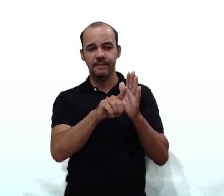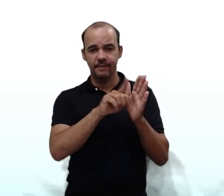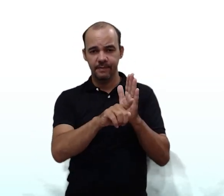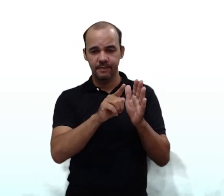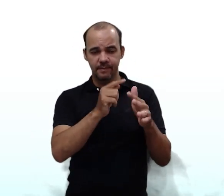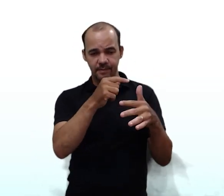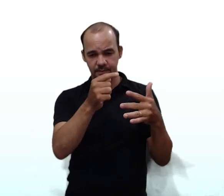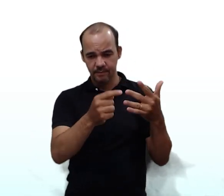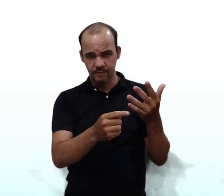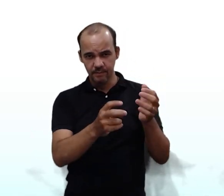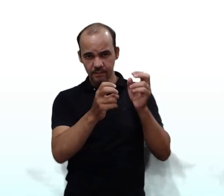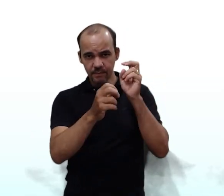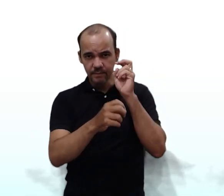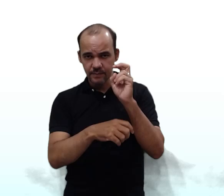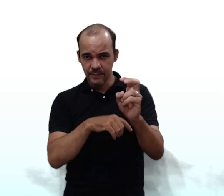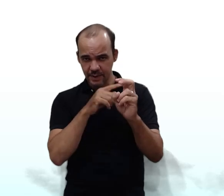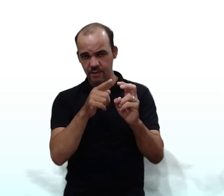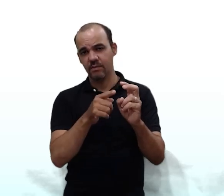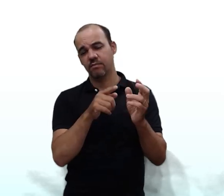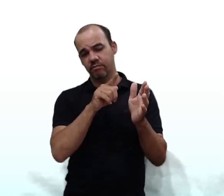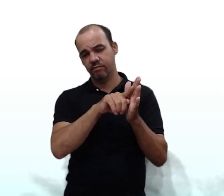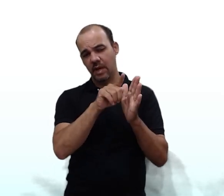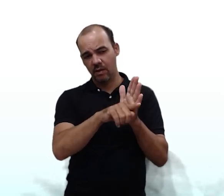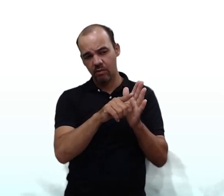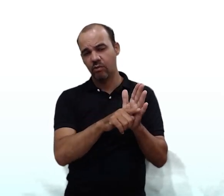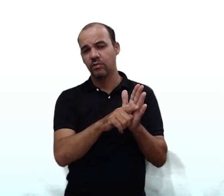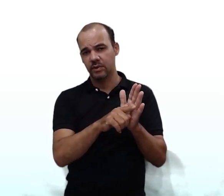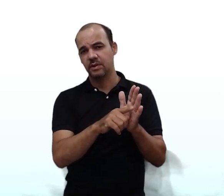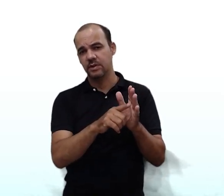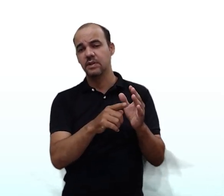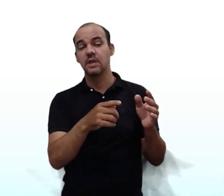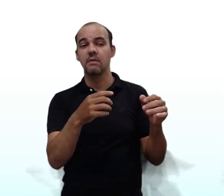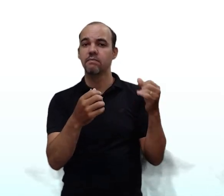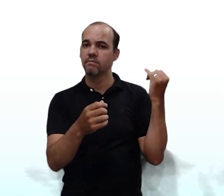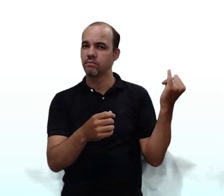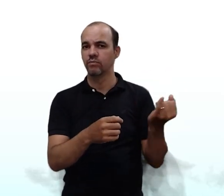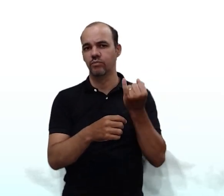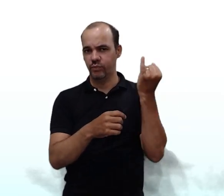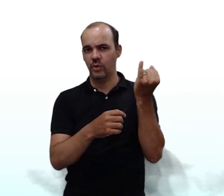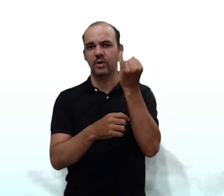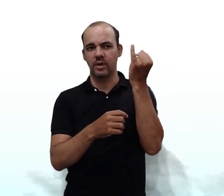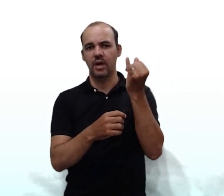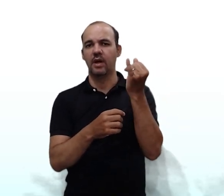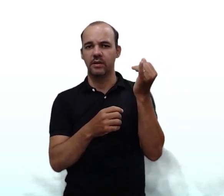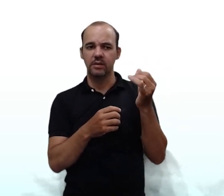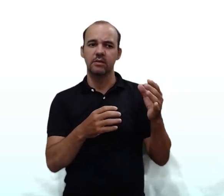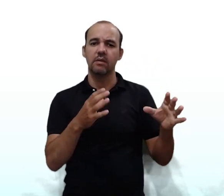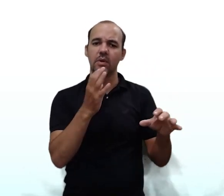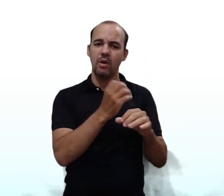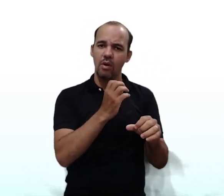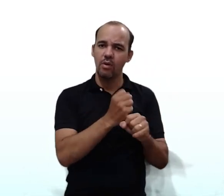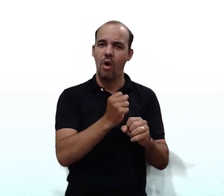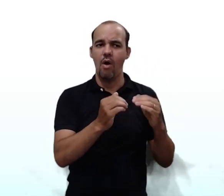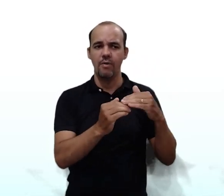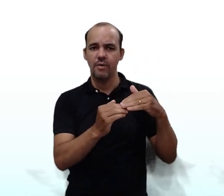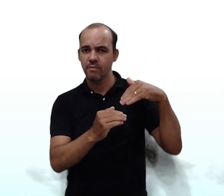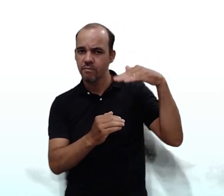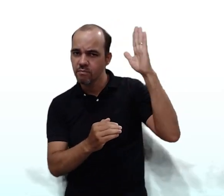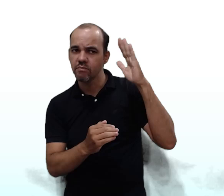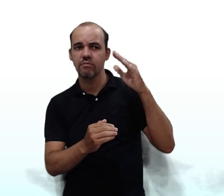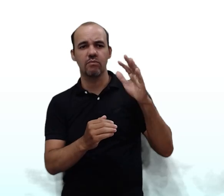questões apenas, mas são 5 questões de grande peso para a área de linguagens e que pode, no